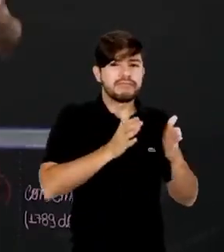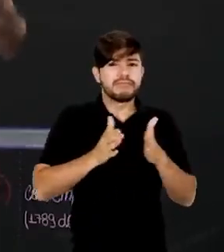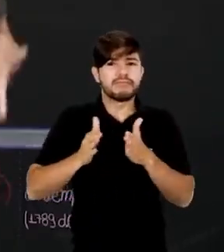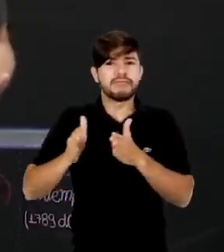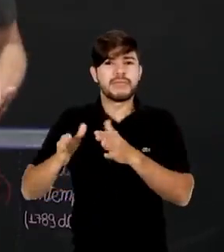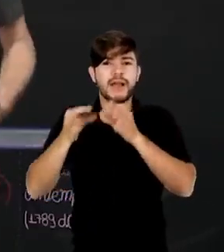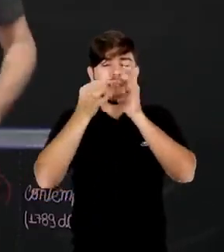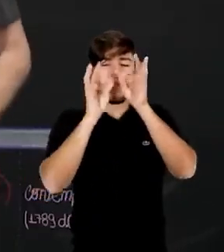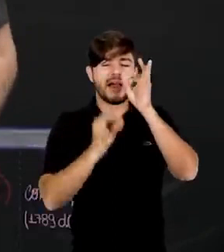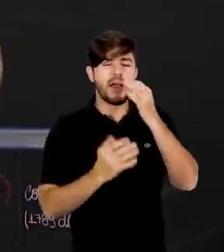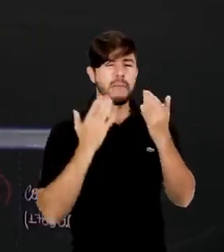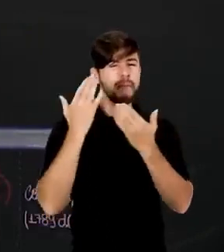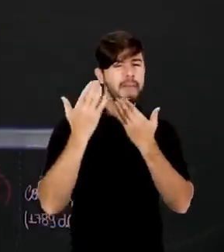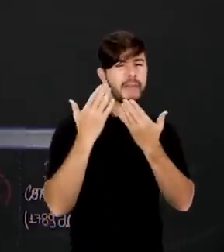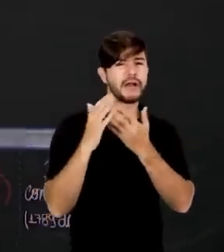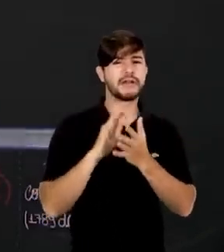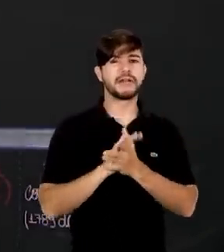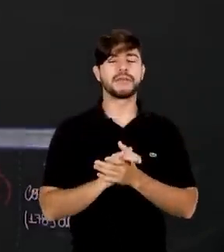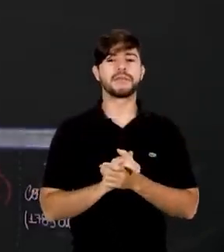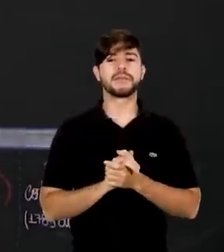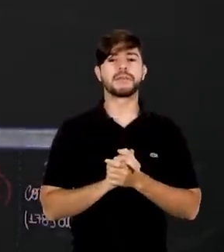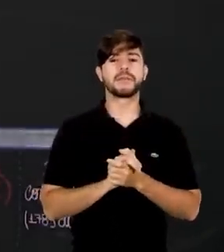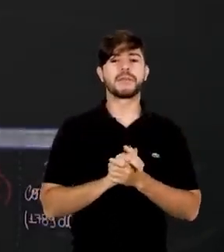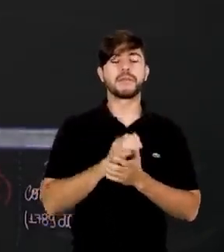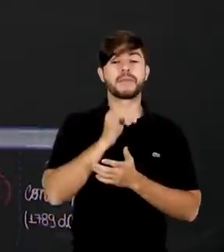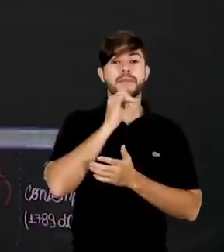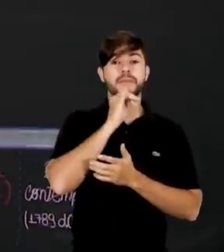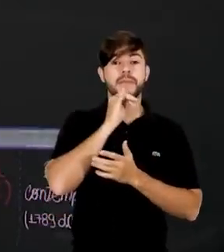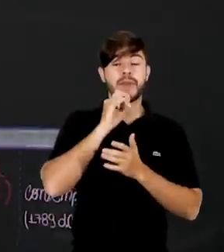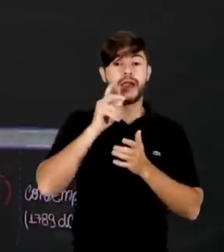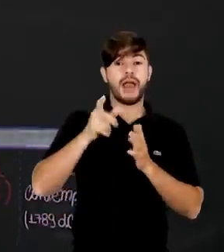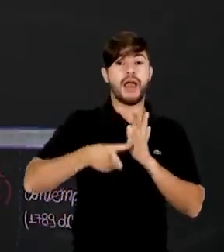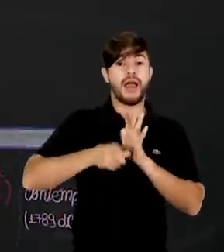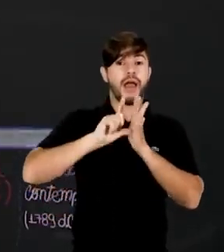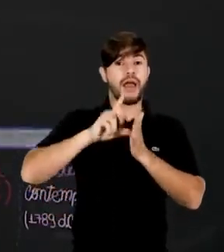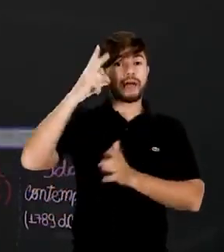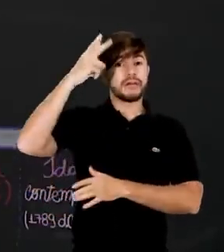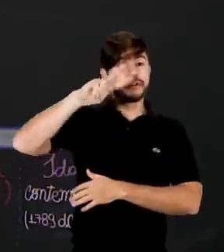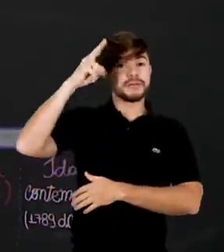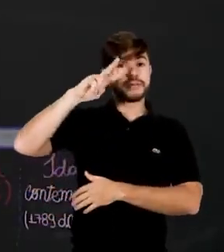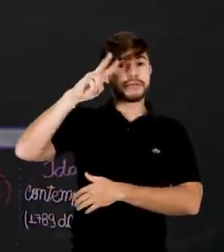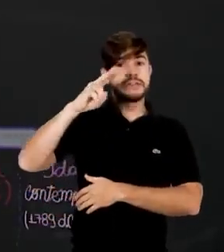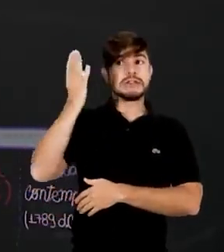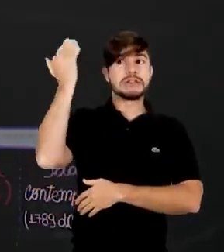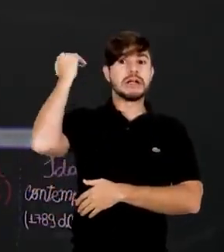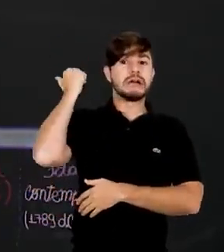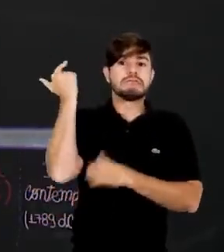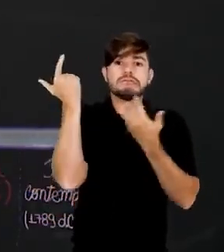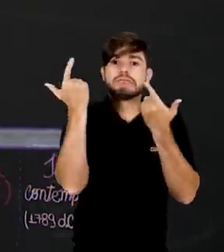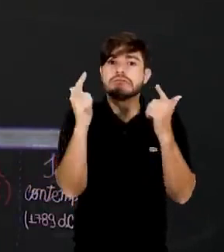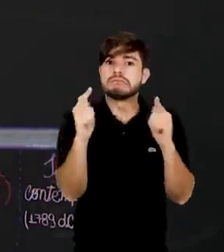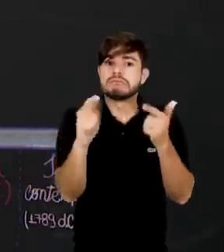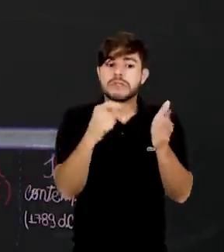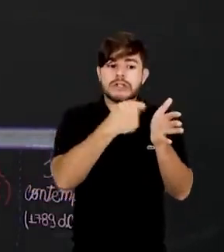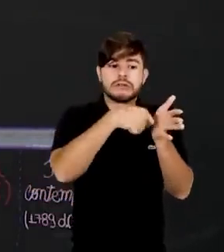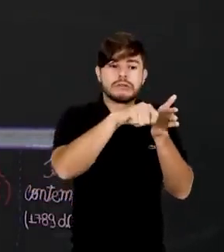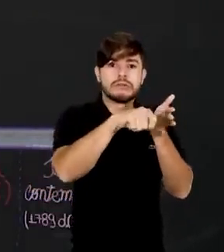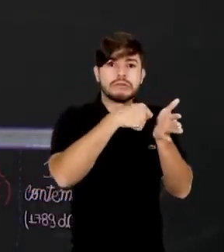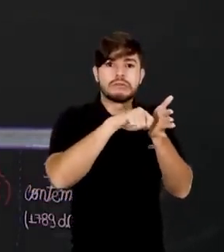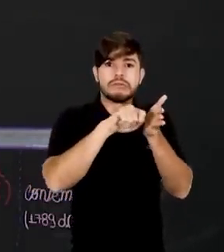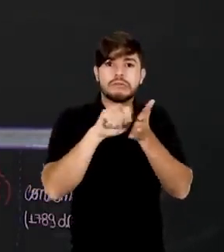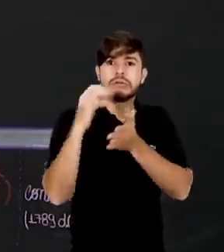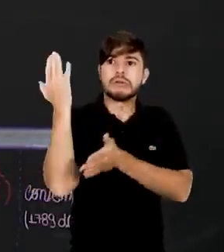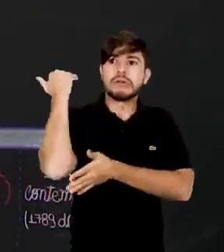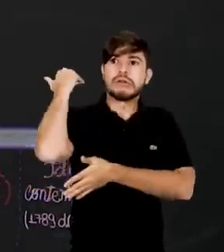de características semelhantes. Começando aqui da mais antiga, a pré-história, uma época que não tinha escrita. Então vai desde o